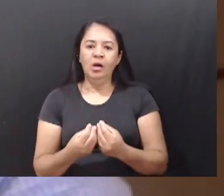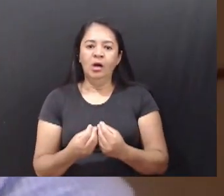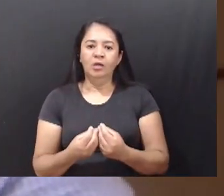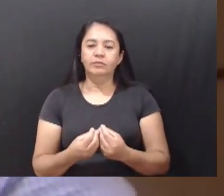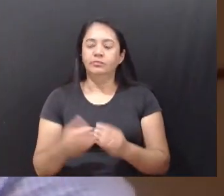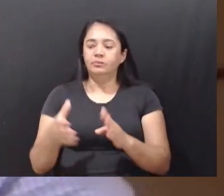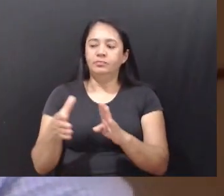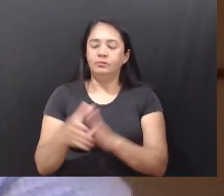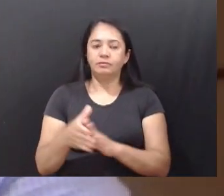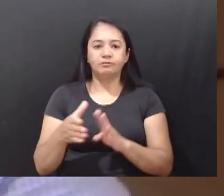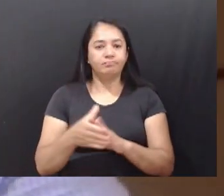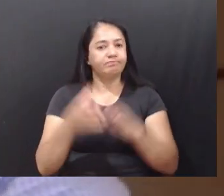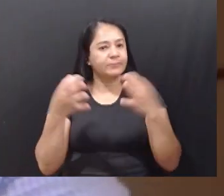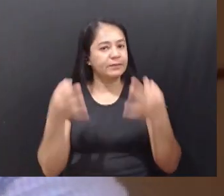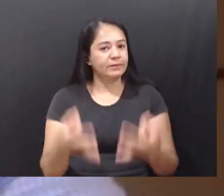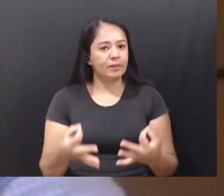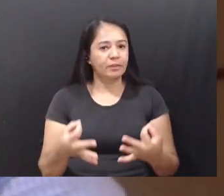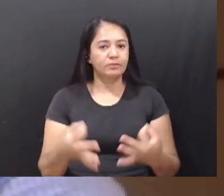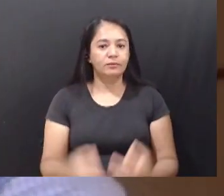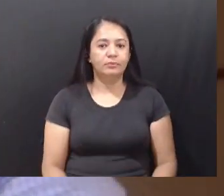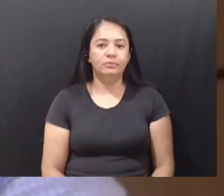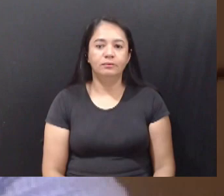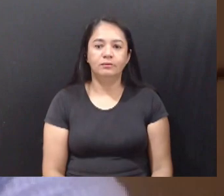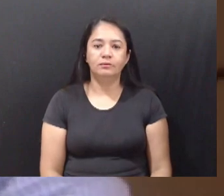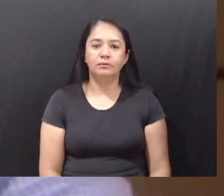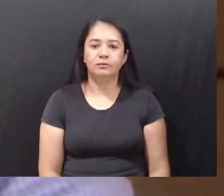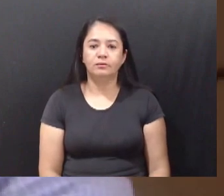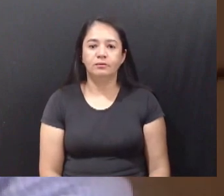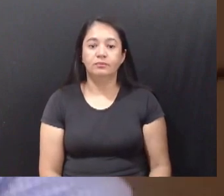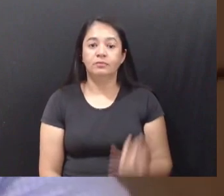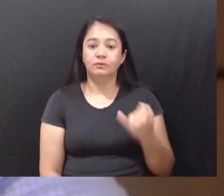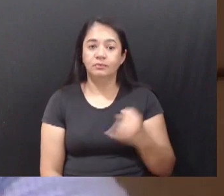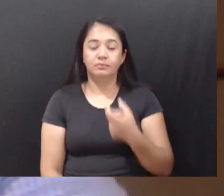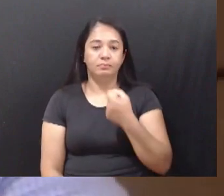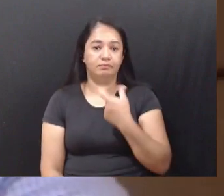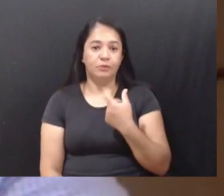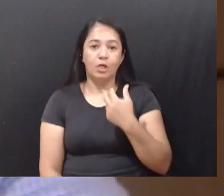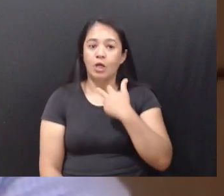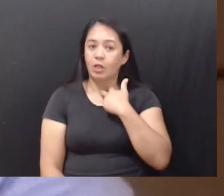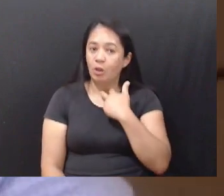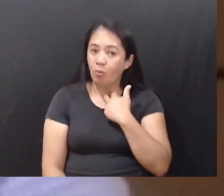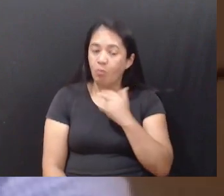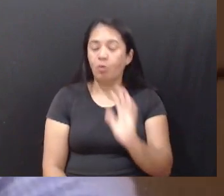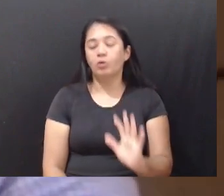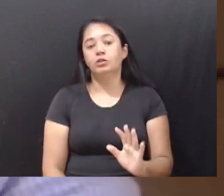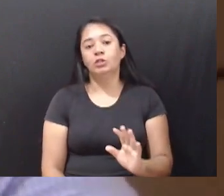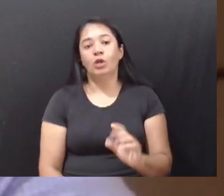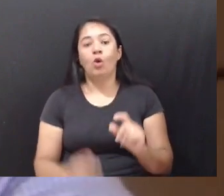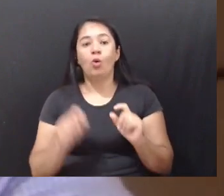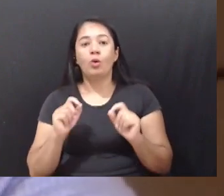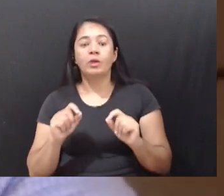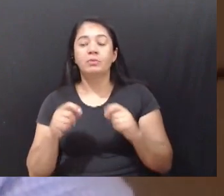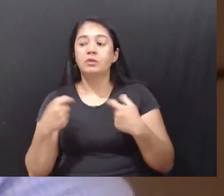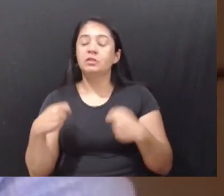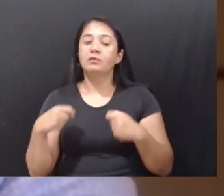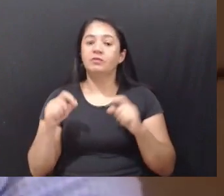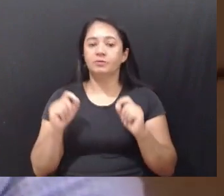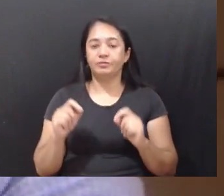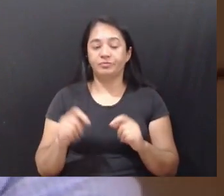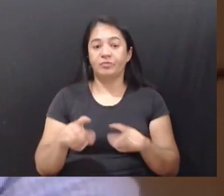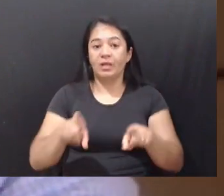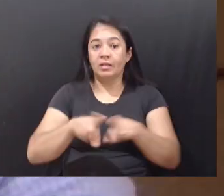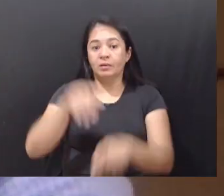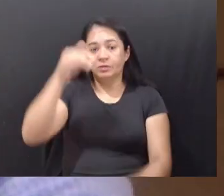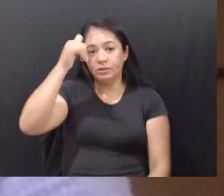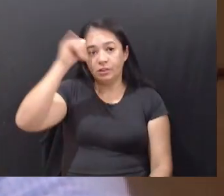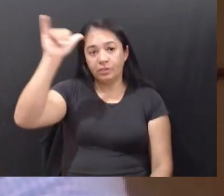bem orientado, né, assim, quanto às medicações que não deve tomar, o que ele deve fazer e evitar